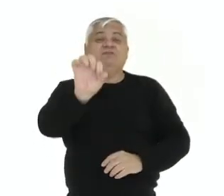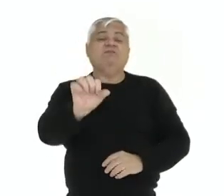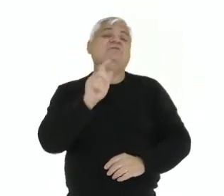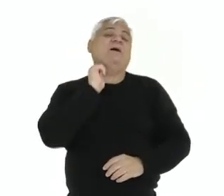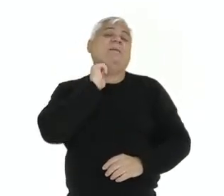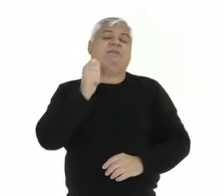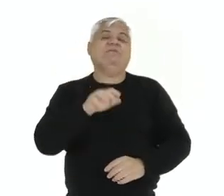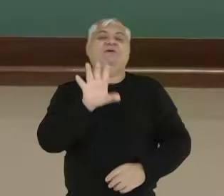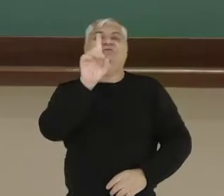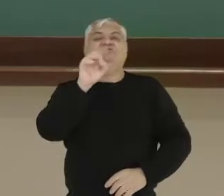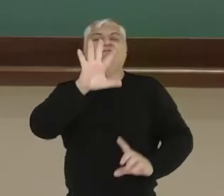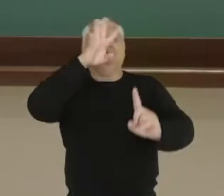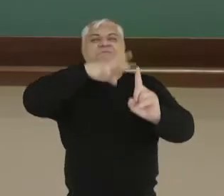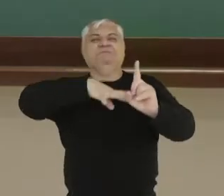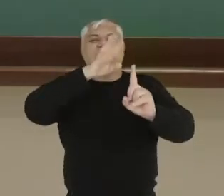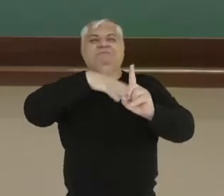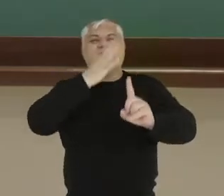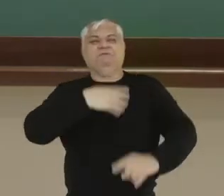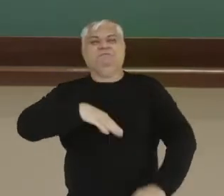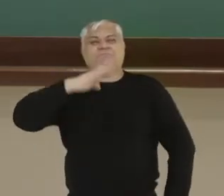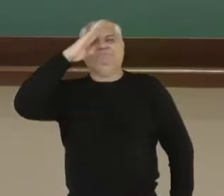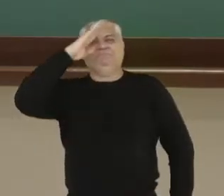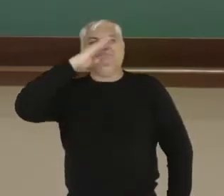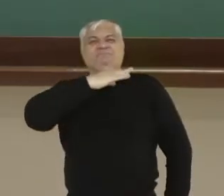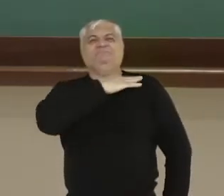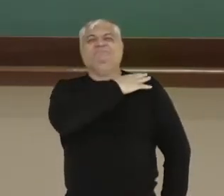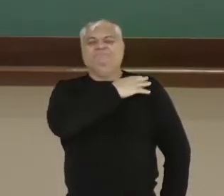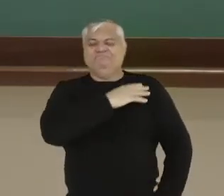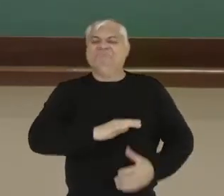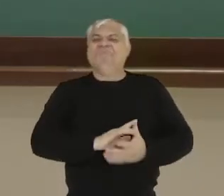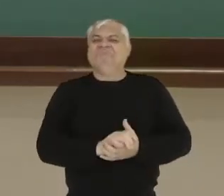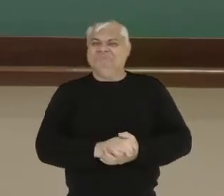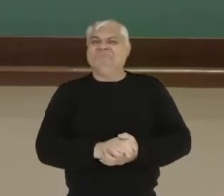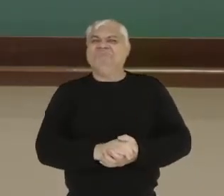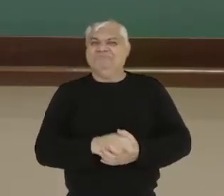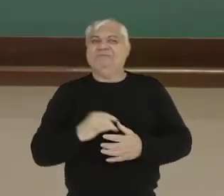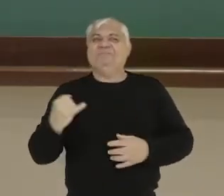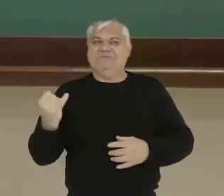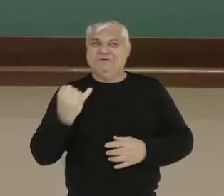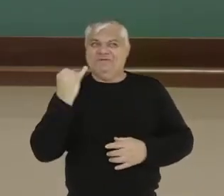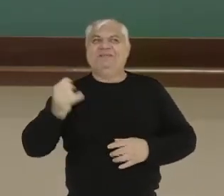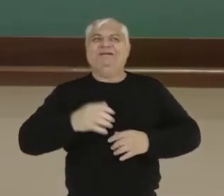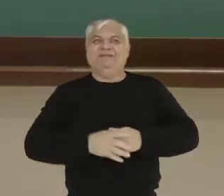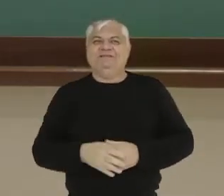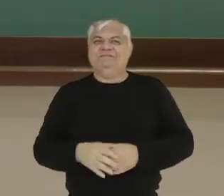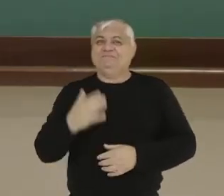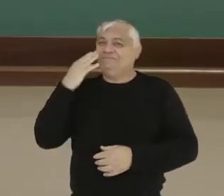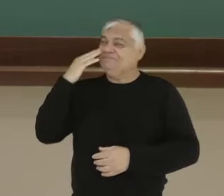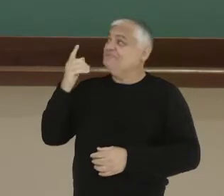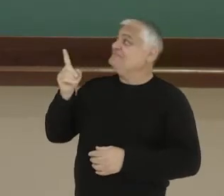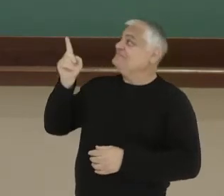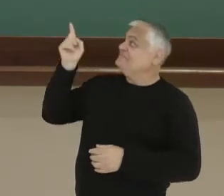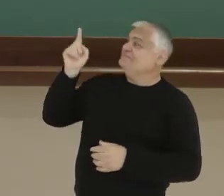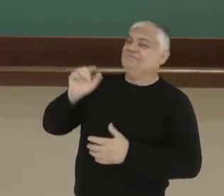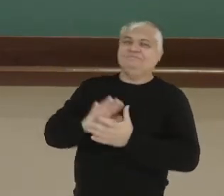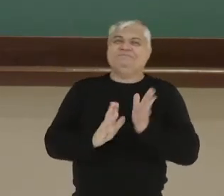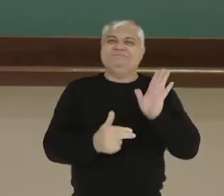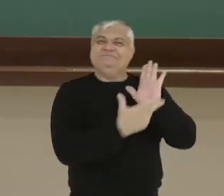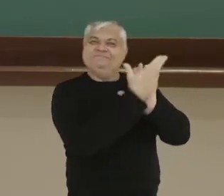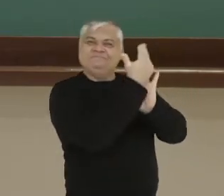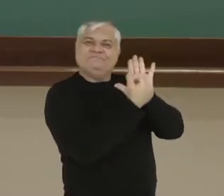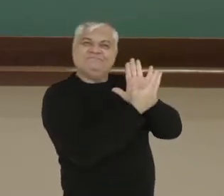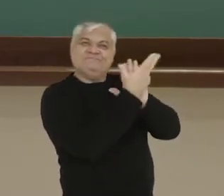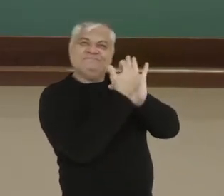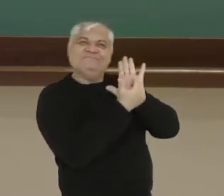Exército Brasileiro, né? Então, nós temos aí essa data para a gente lembrar e essa reprodução do Victor Meirelles, né,